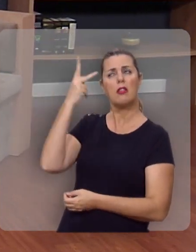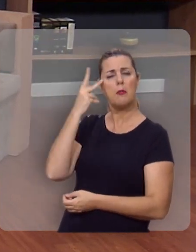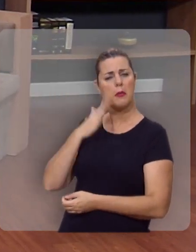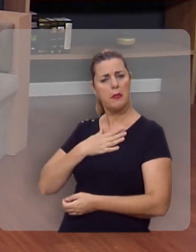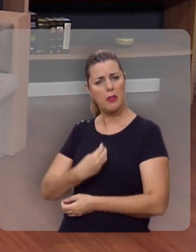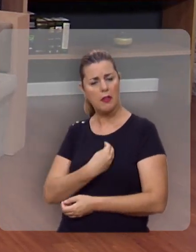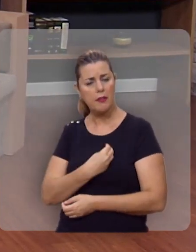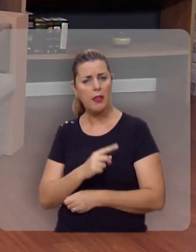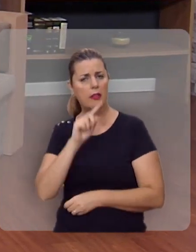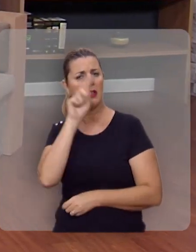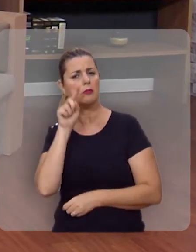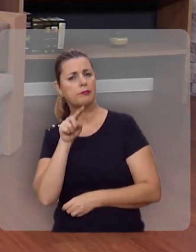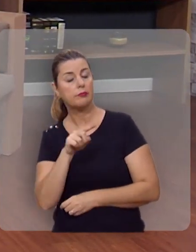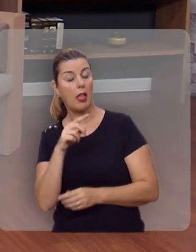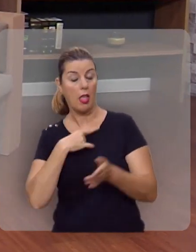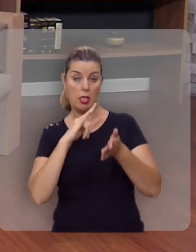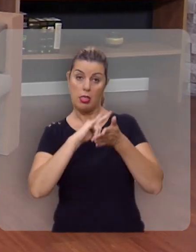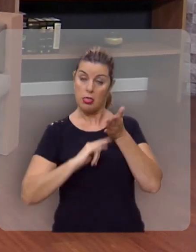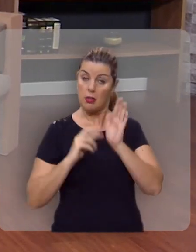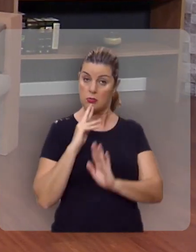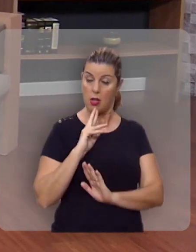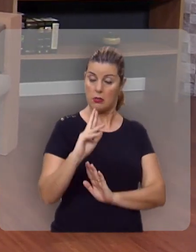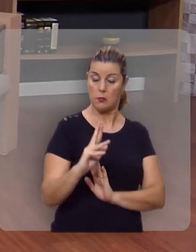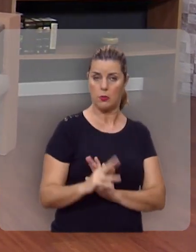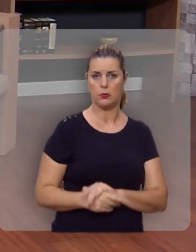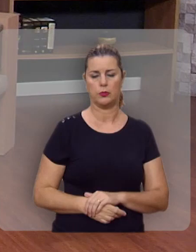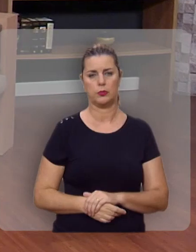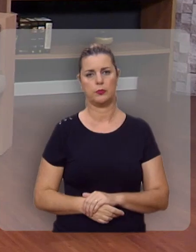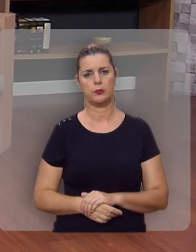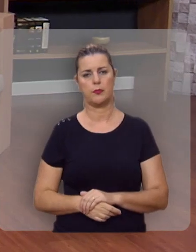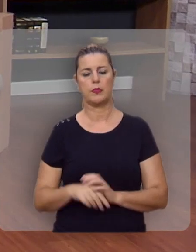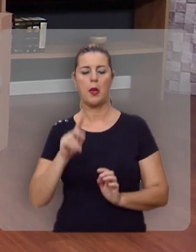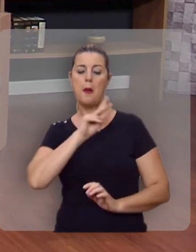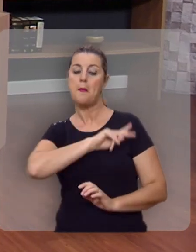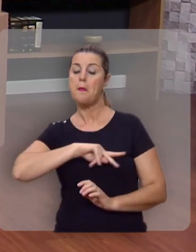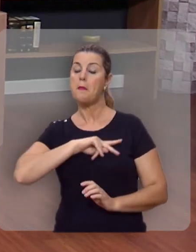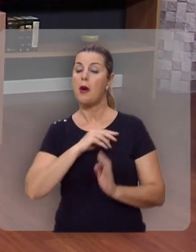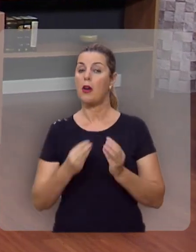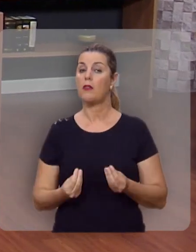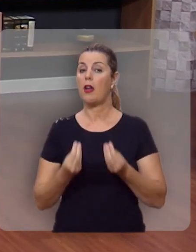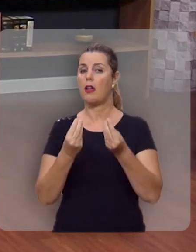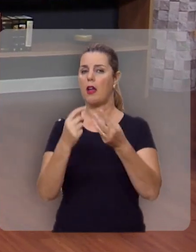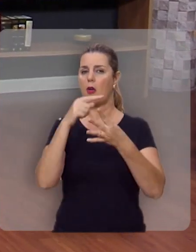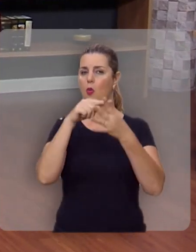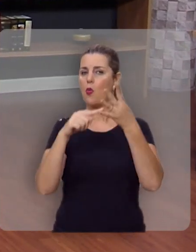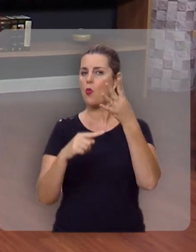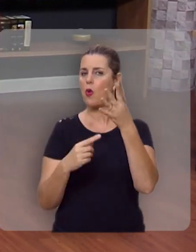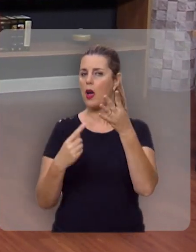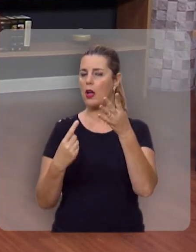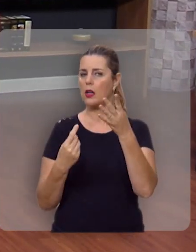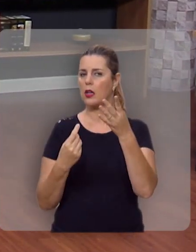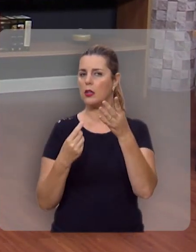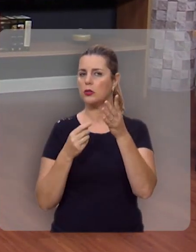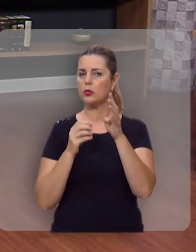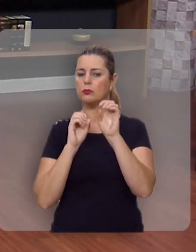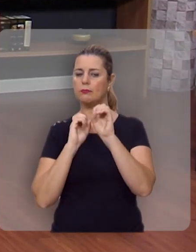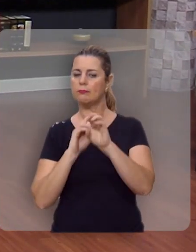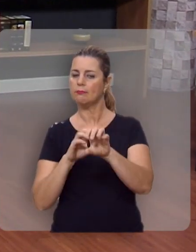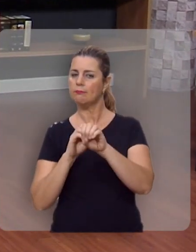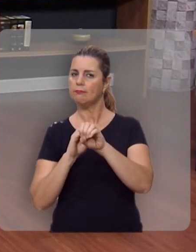vida? Aqui esse texto vai responder isto. E Paulo vai nos dar aqui 4